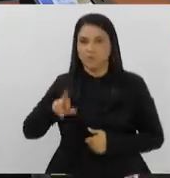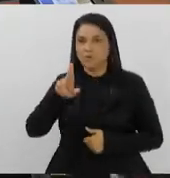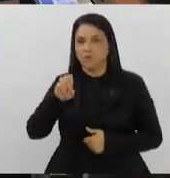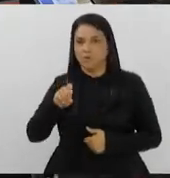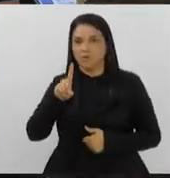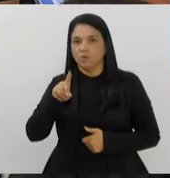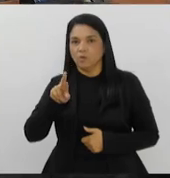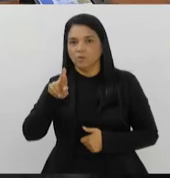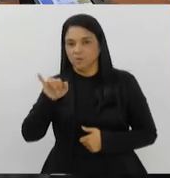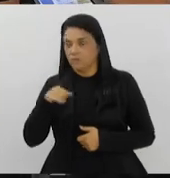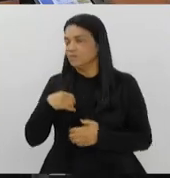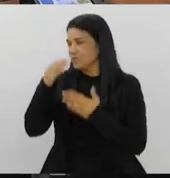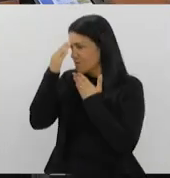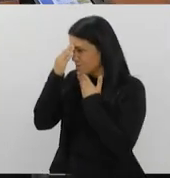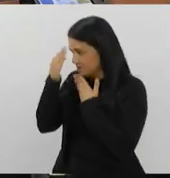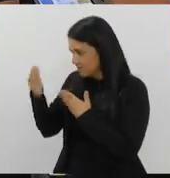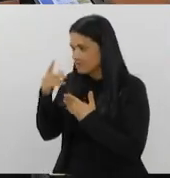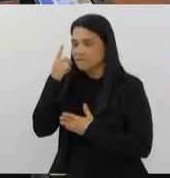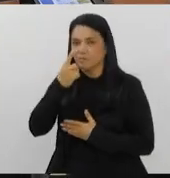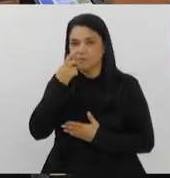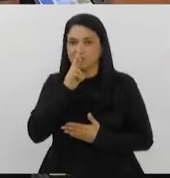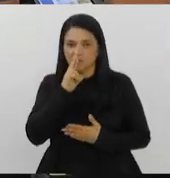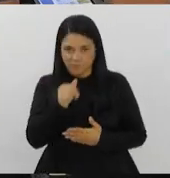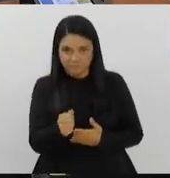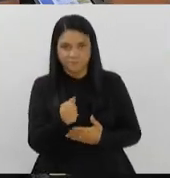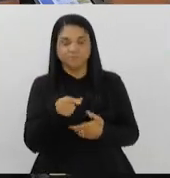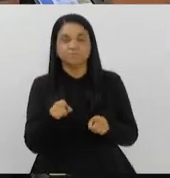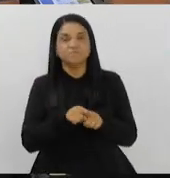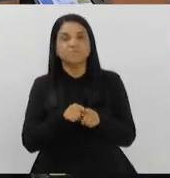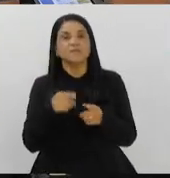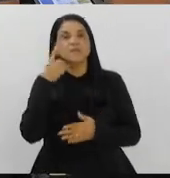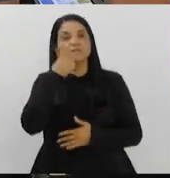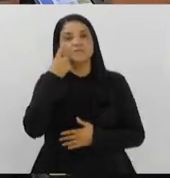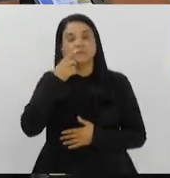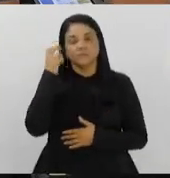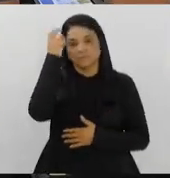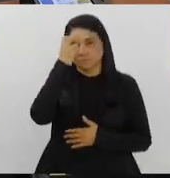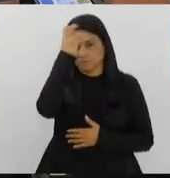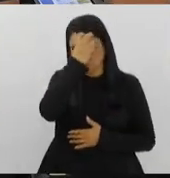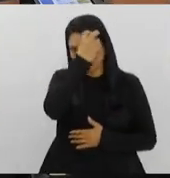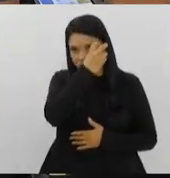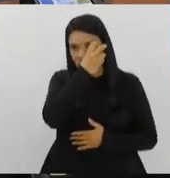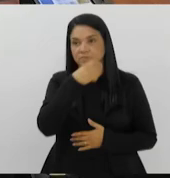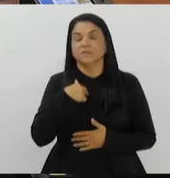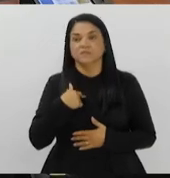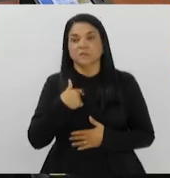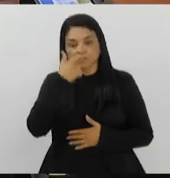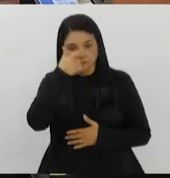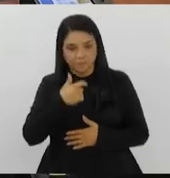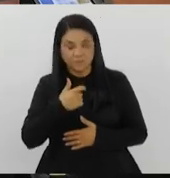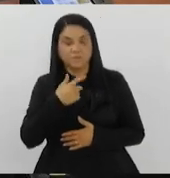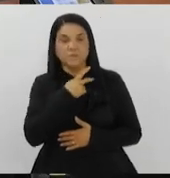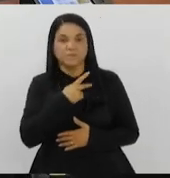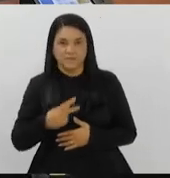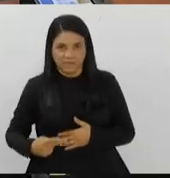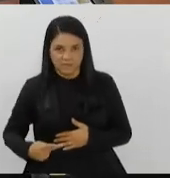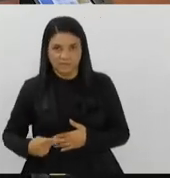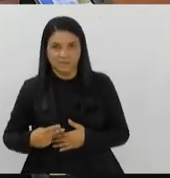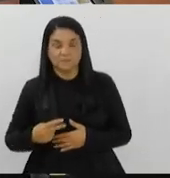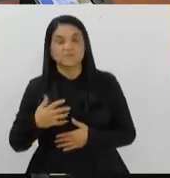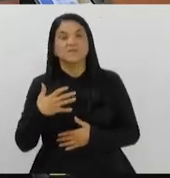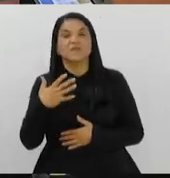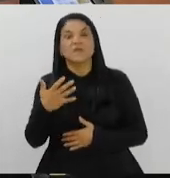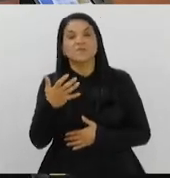deputada Amorim. Presidente. Deputada Verônica, por favor. Presidente, eu queria aqui,